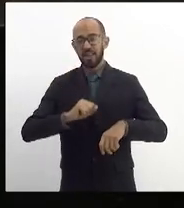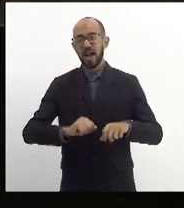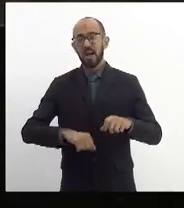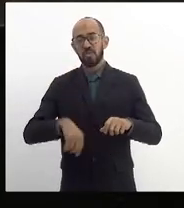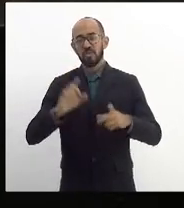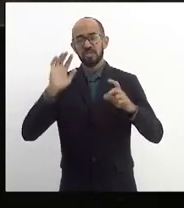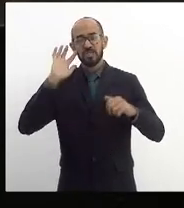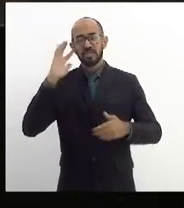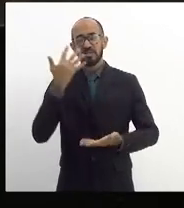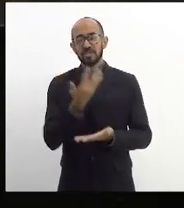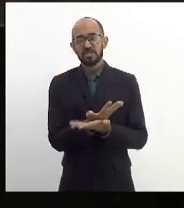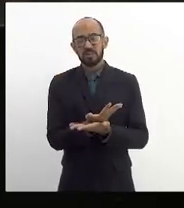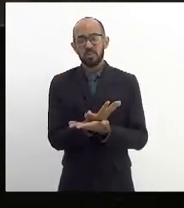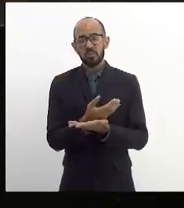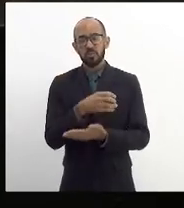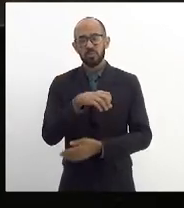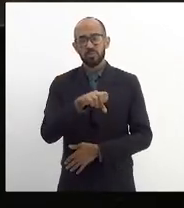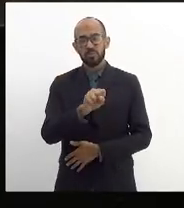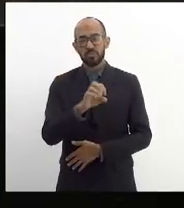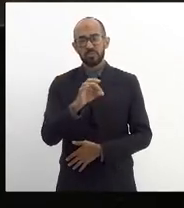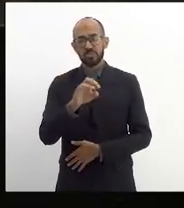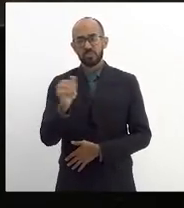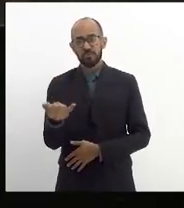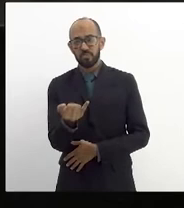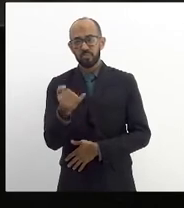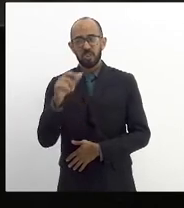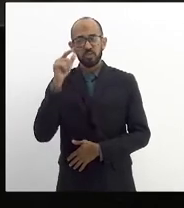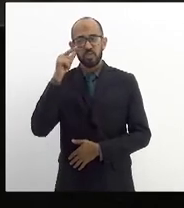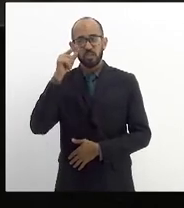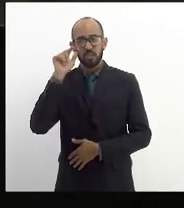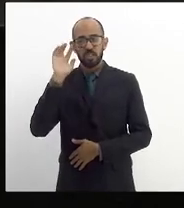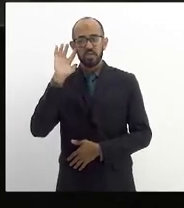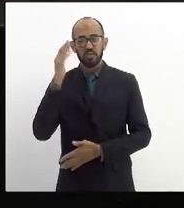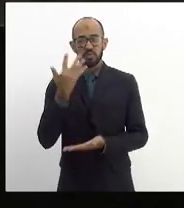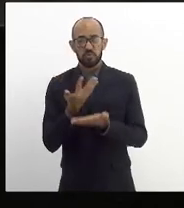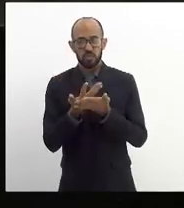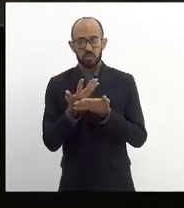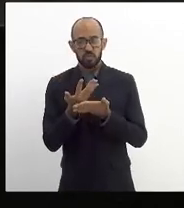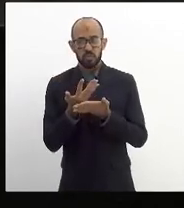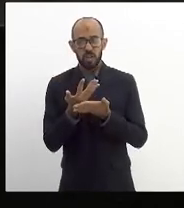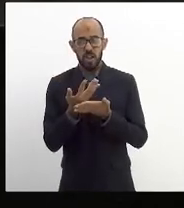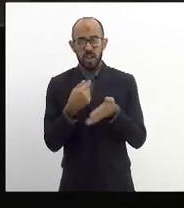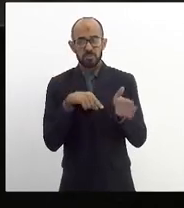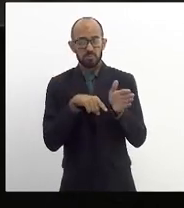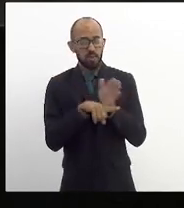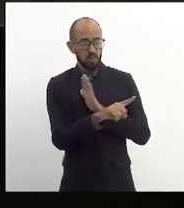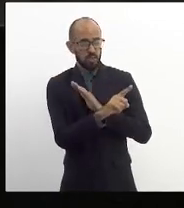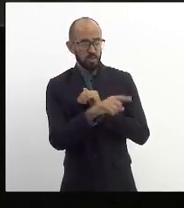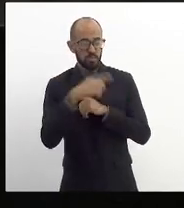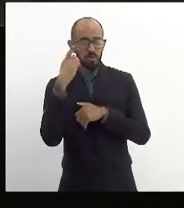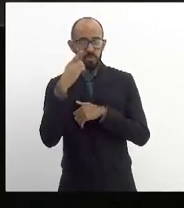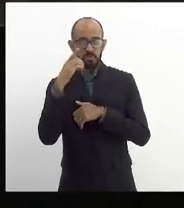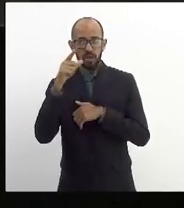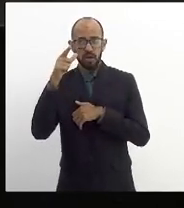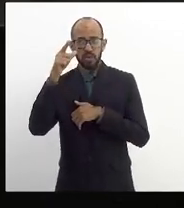do STJ proferida em data de ontem Acho que as perguntas trazidas pela deputada Lucinha